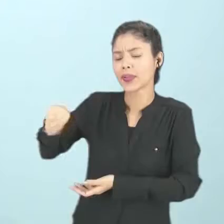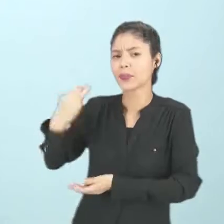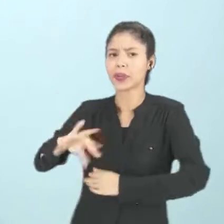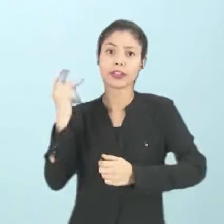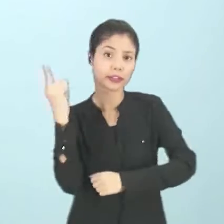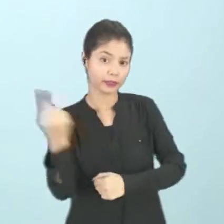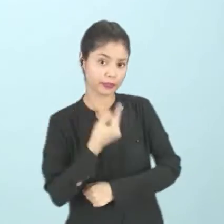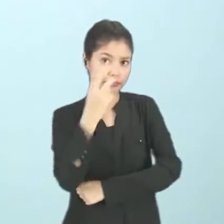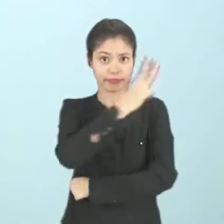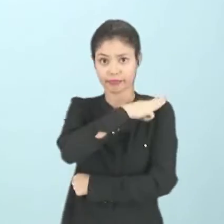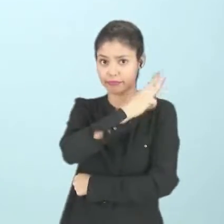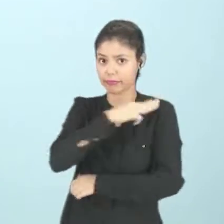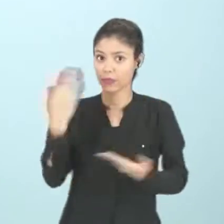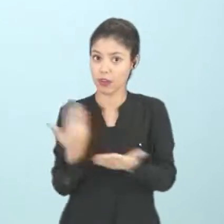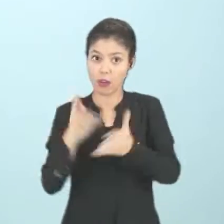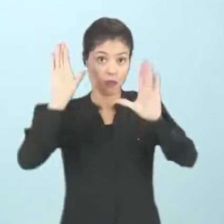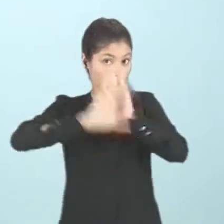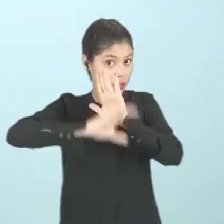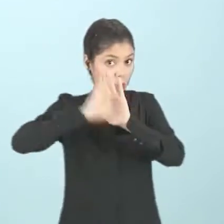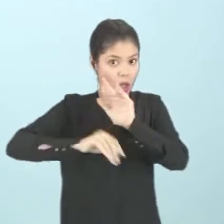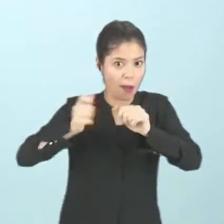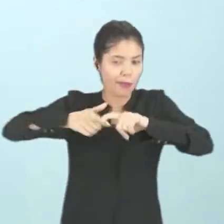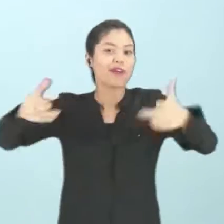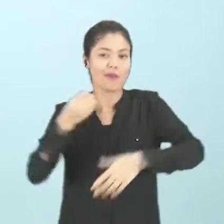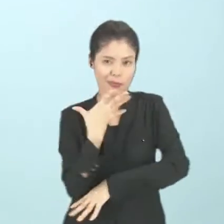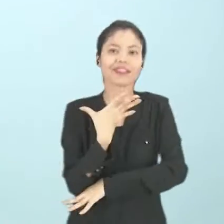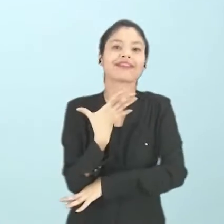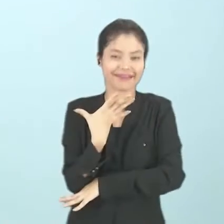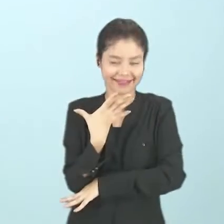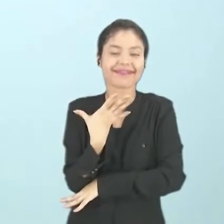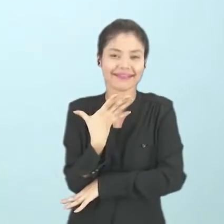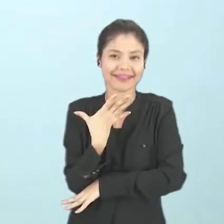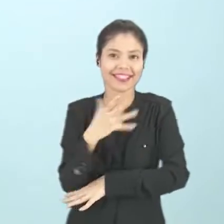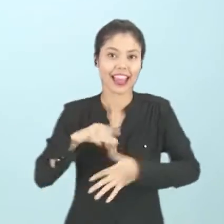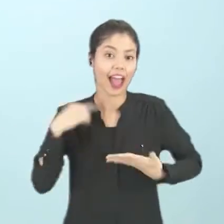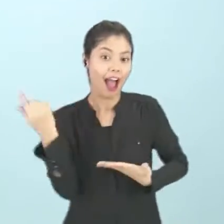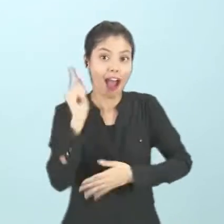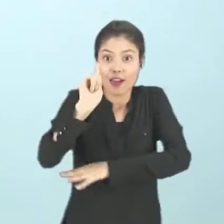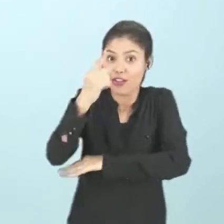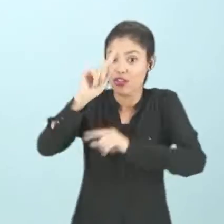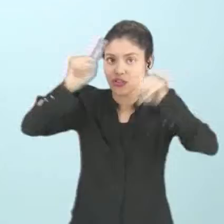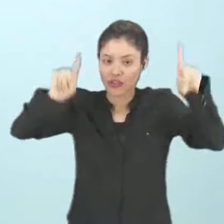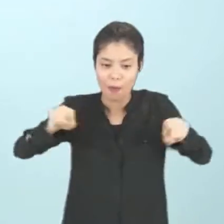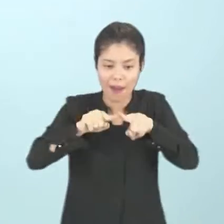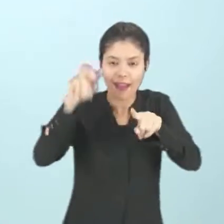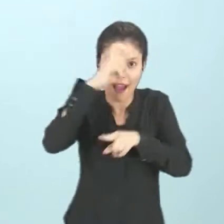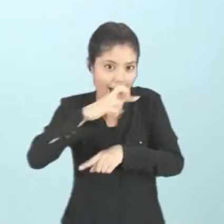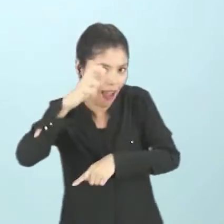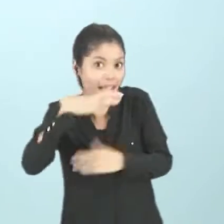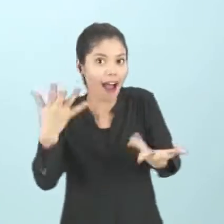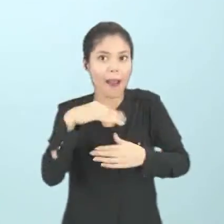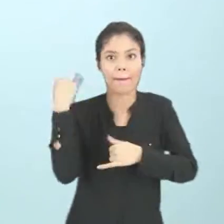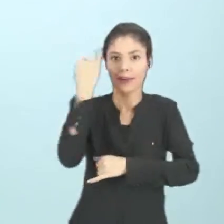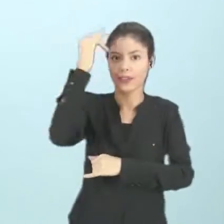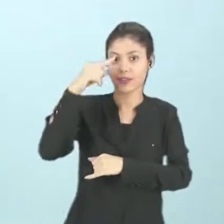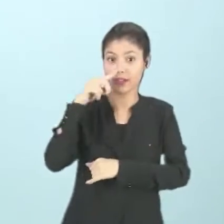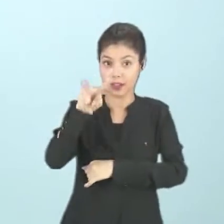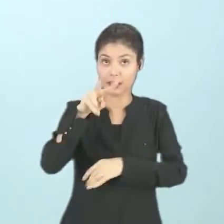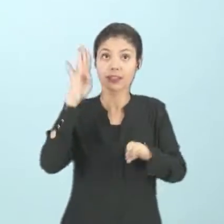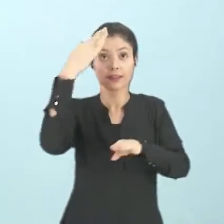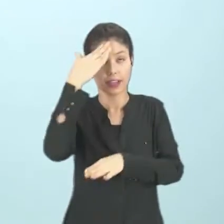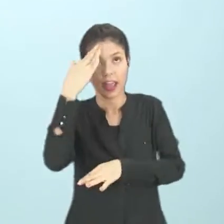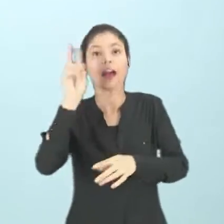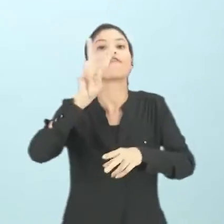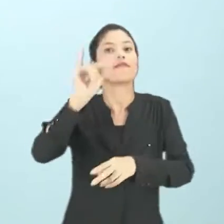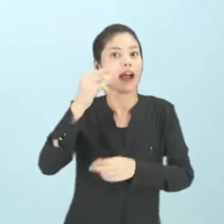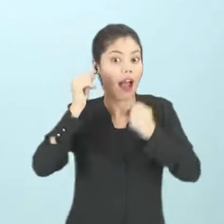matemática realmente do terceiro ano é um conteúdo muito bom em relação à geometria analítica. Então é importante que você entenda. A geometria analítica